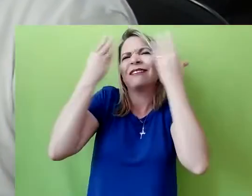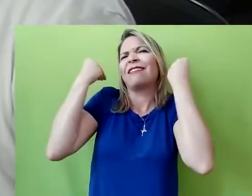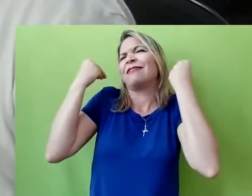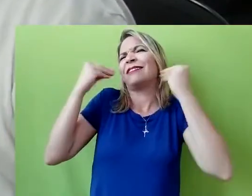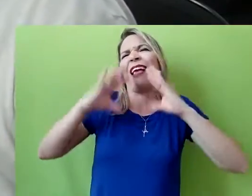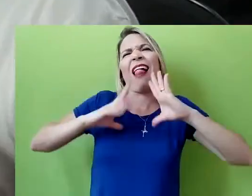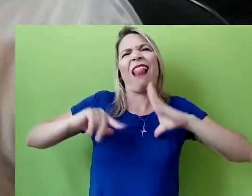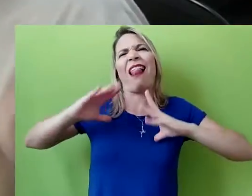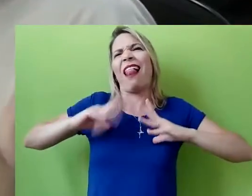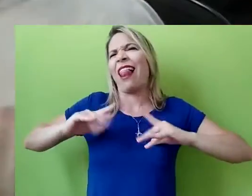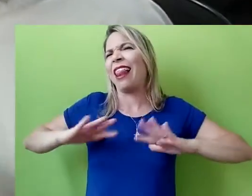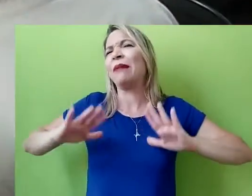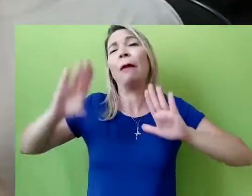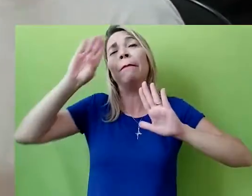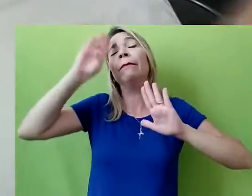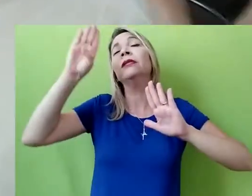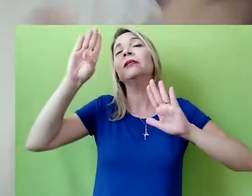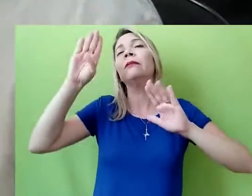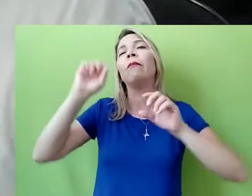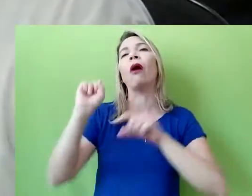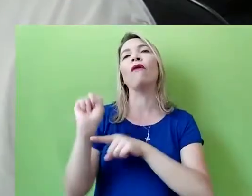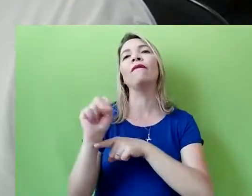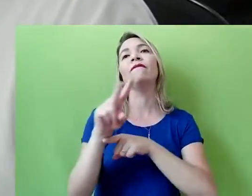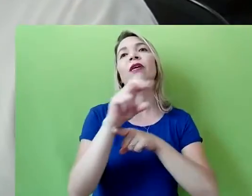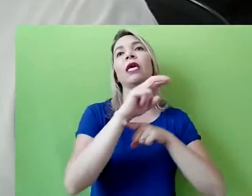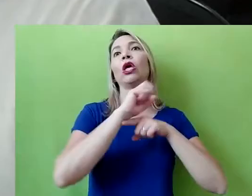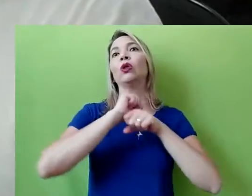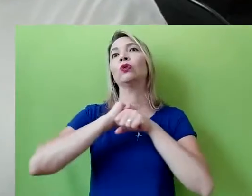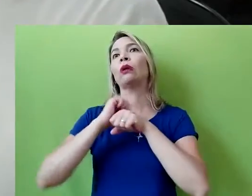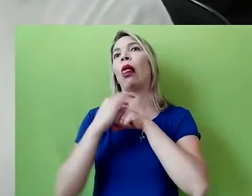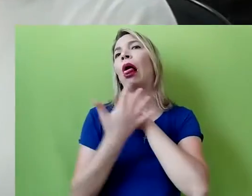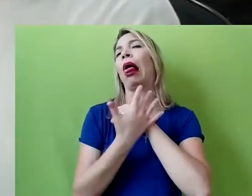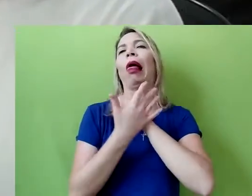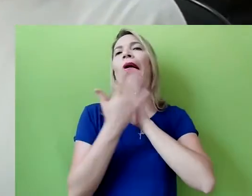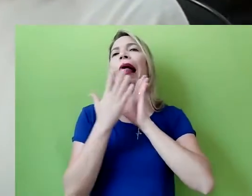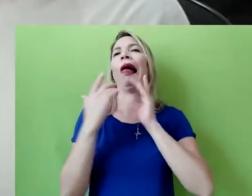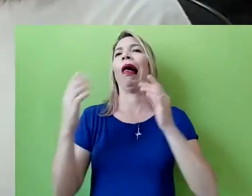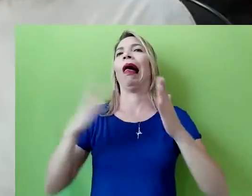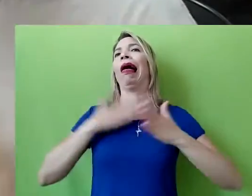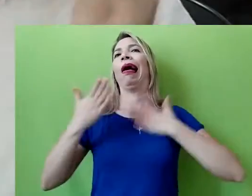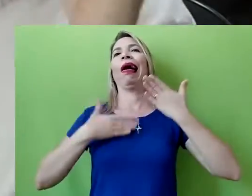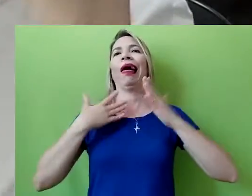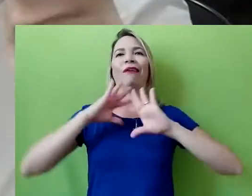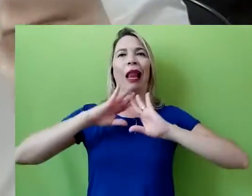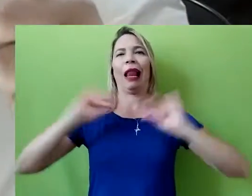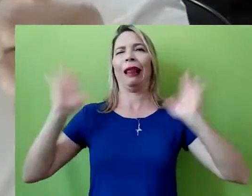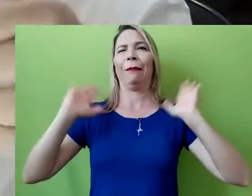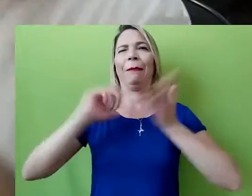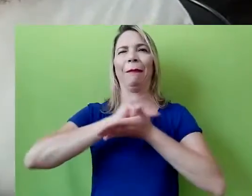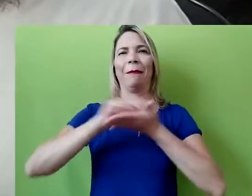em várias coisas, a começar por esses vírus e outros males aí que nos assolam, não é verdade?